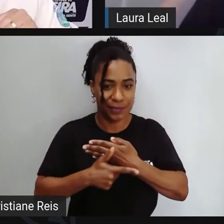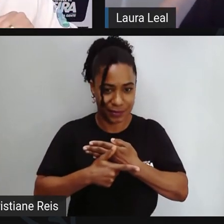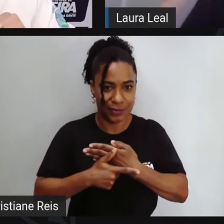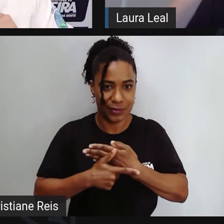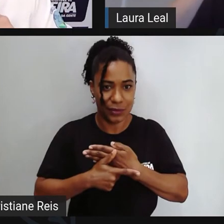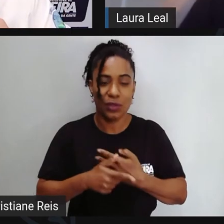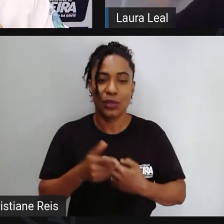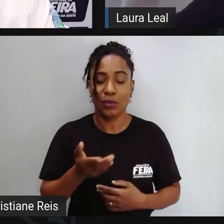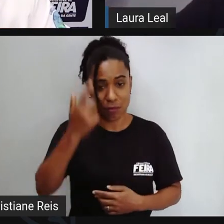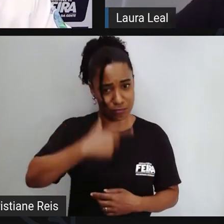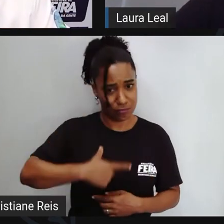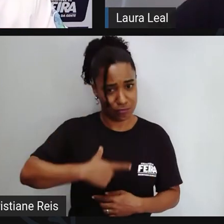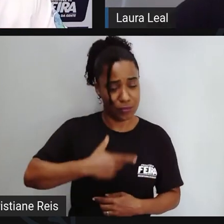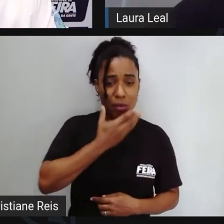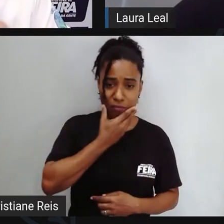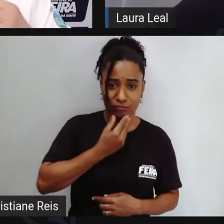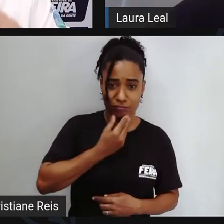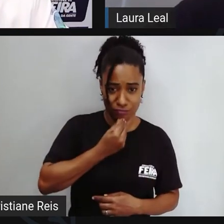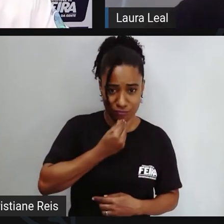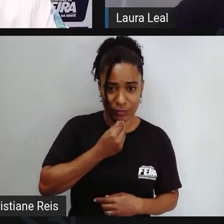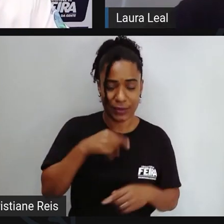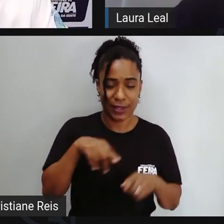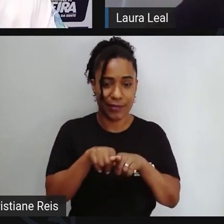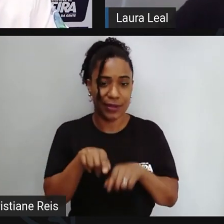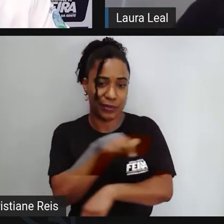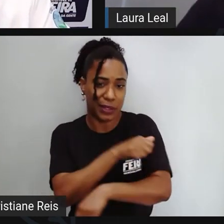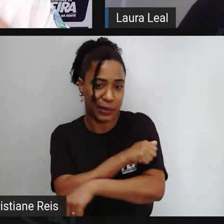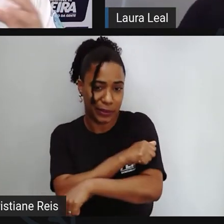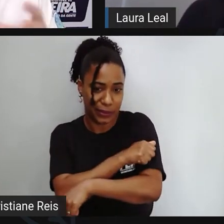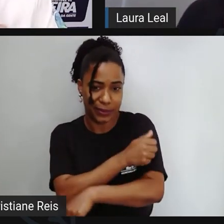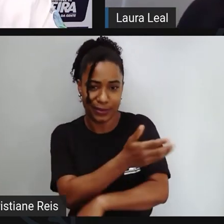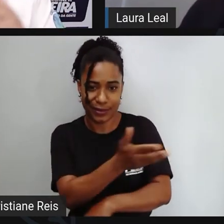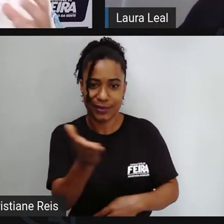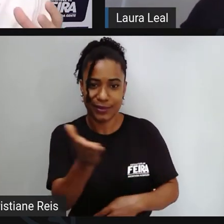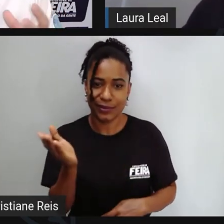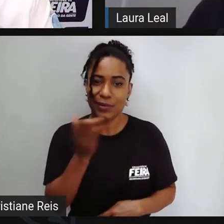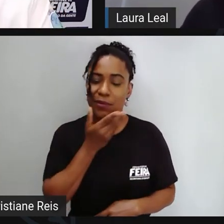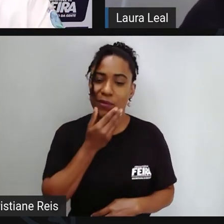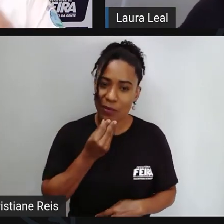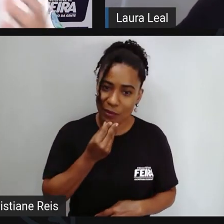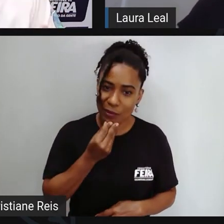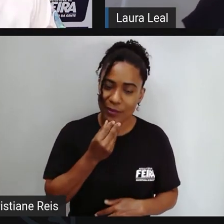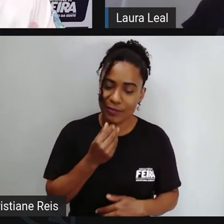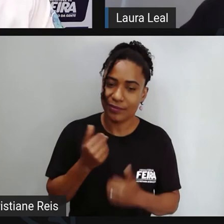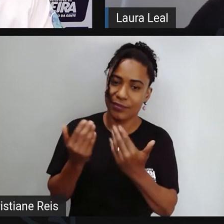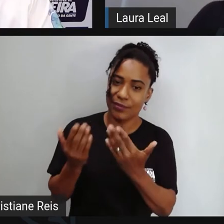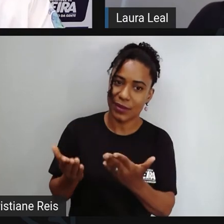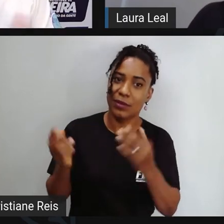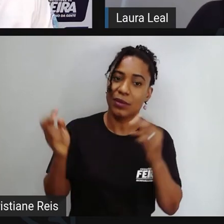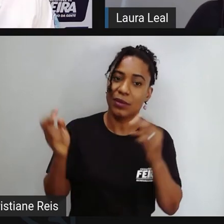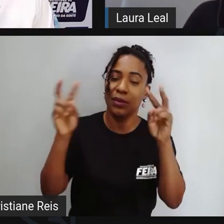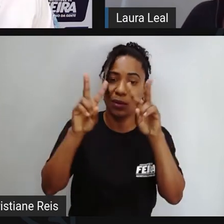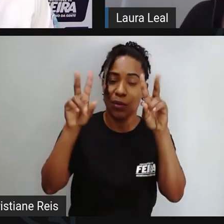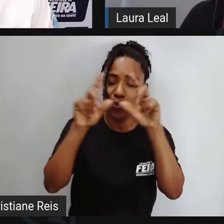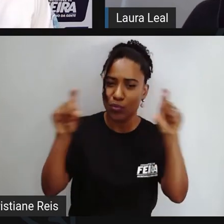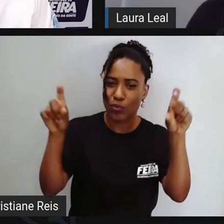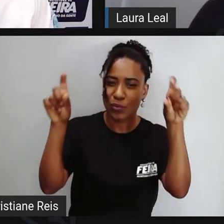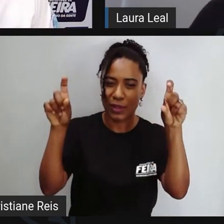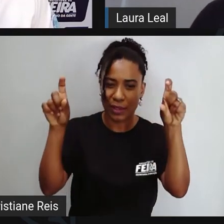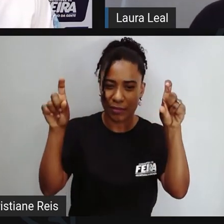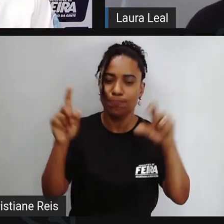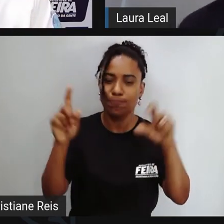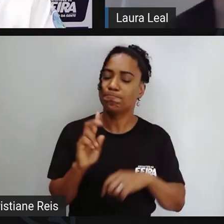estão aqui assistindo a gente, né? Beleza, um homem, um rapaz foi lá, conheceu esse tema, identificou o problema. O que é que a gente pode